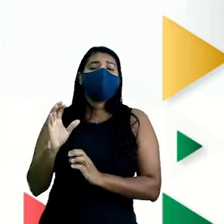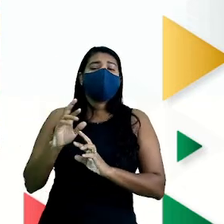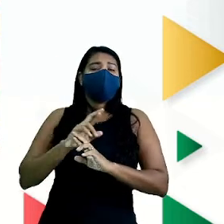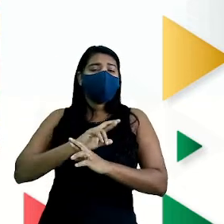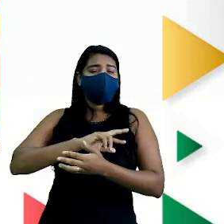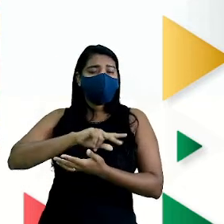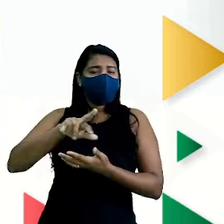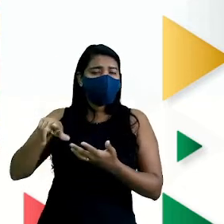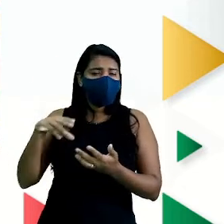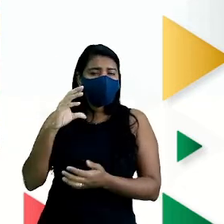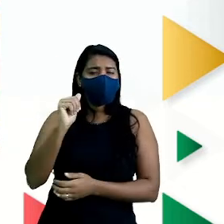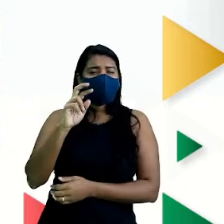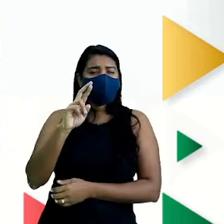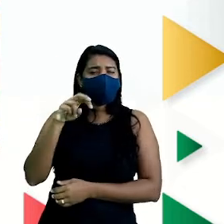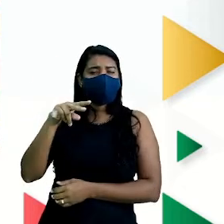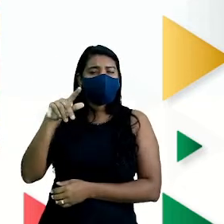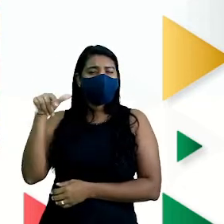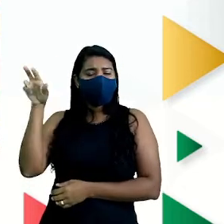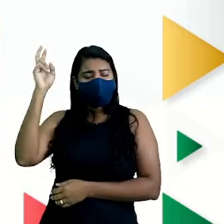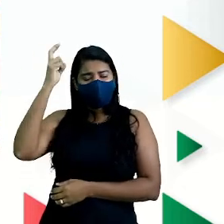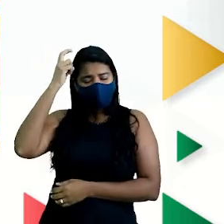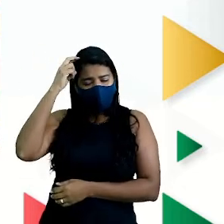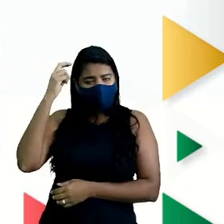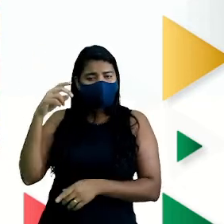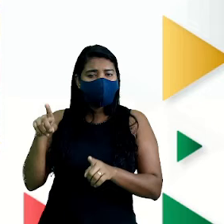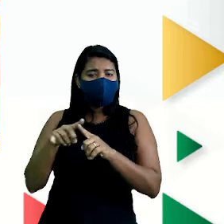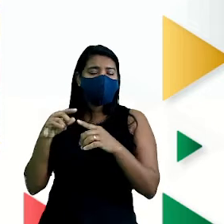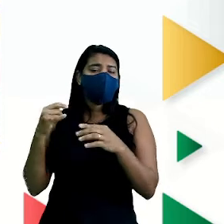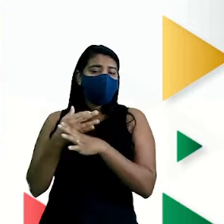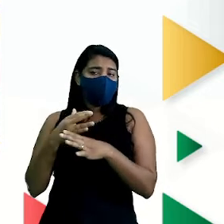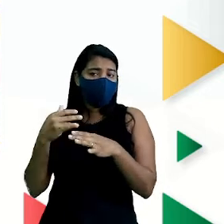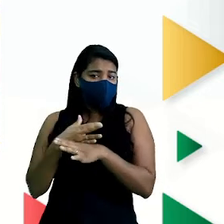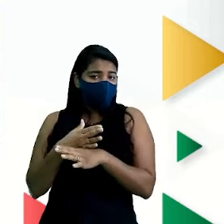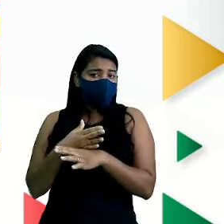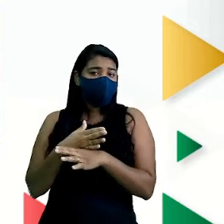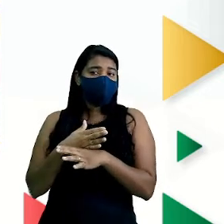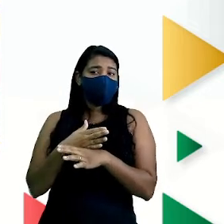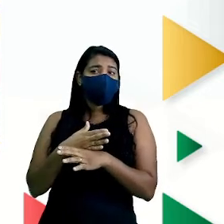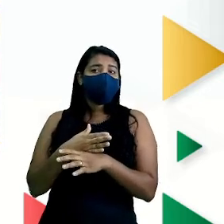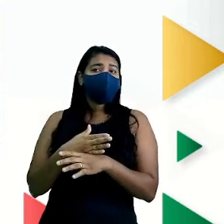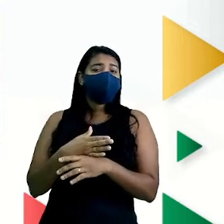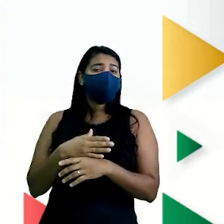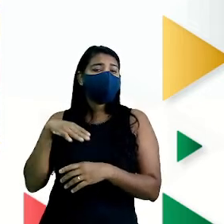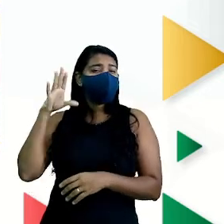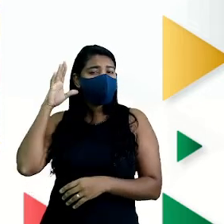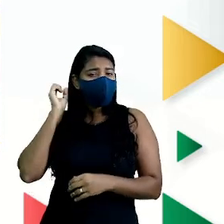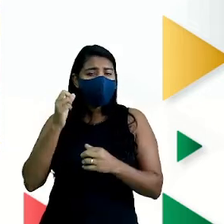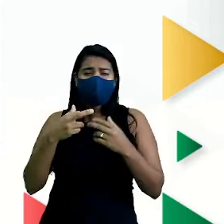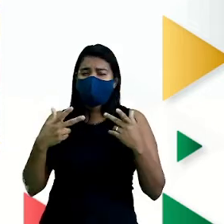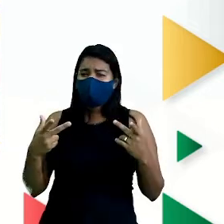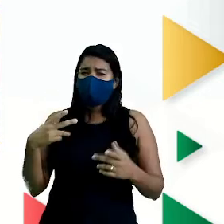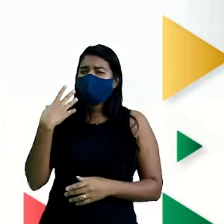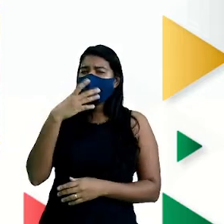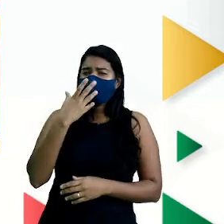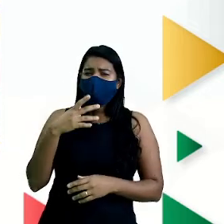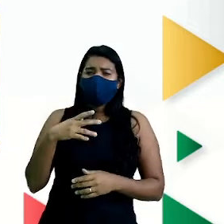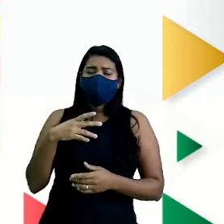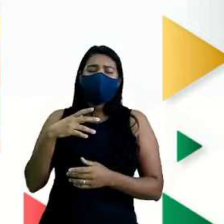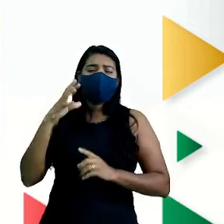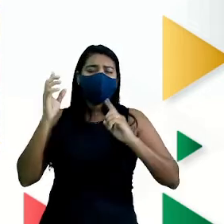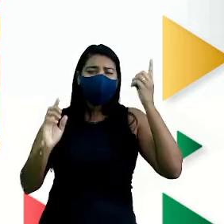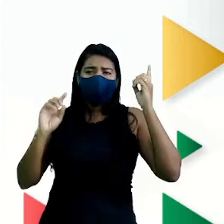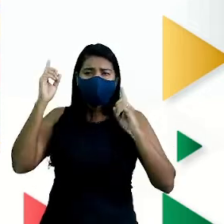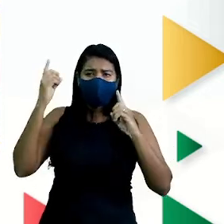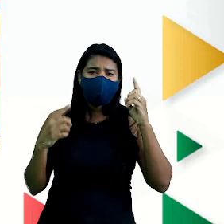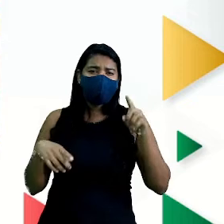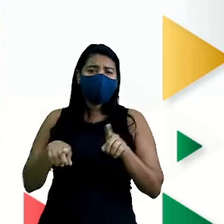diversificado, ele é multicultural de fato, né? Então, e a gente vai ver muito frevo e outros ritmos também aqui, mas ele bastante